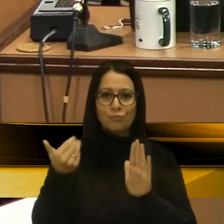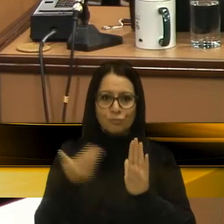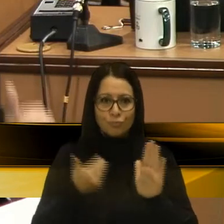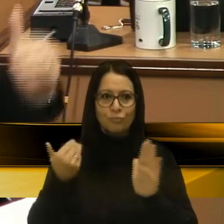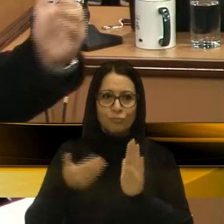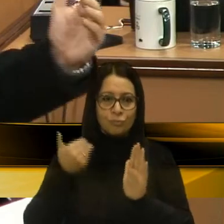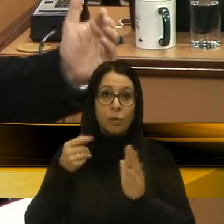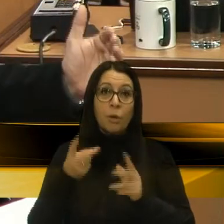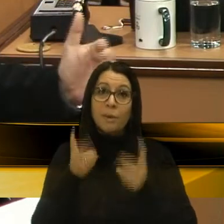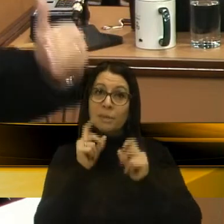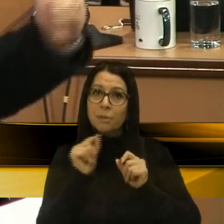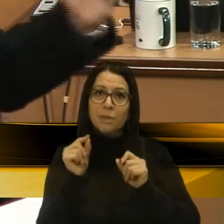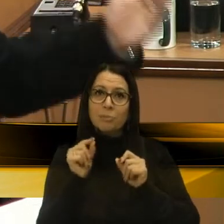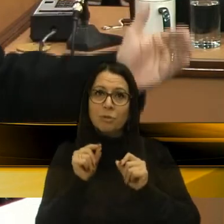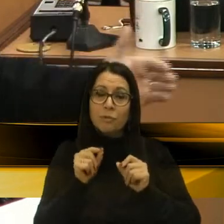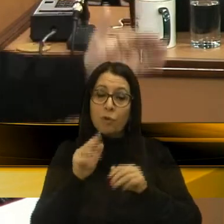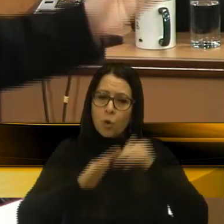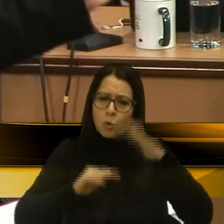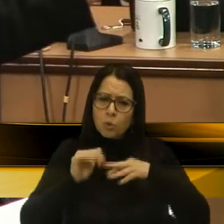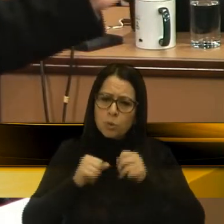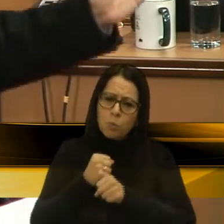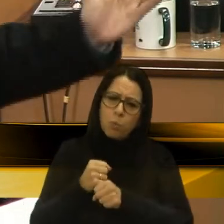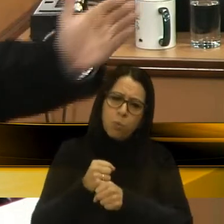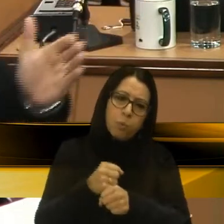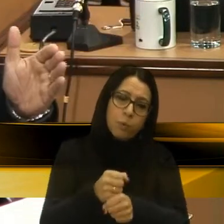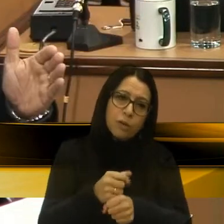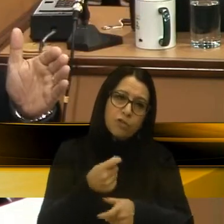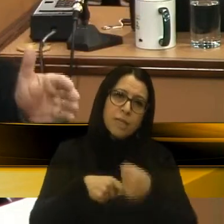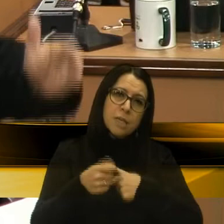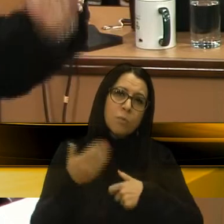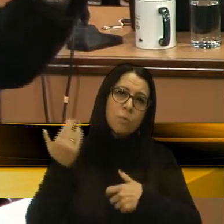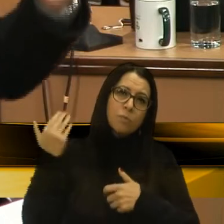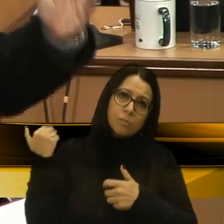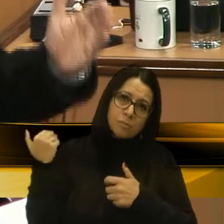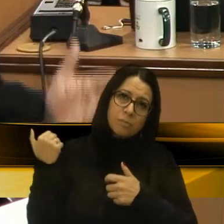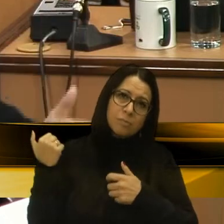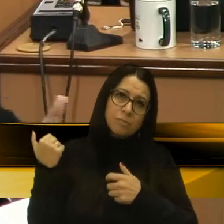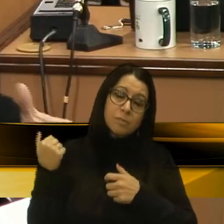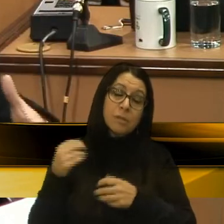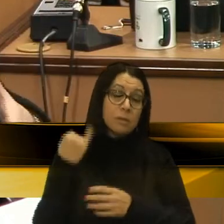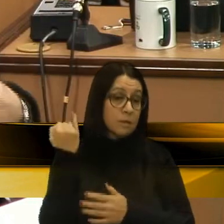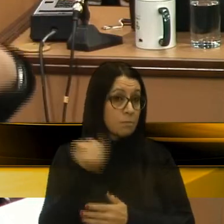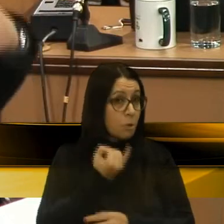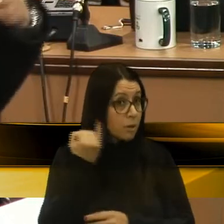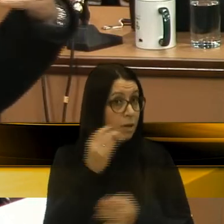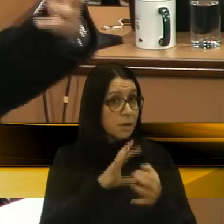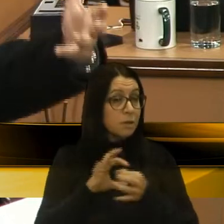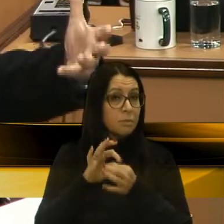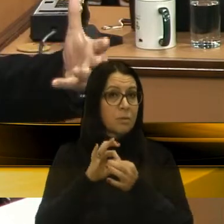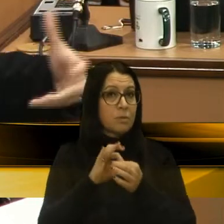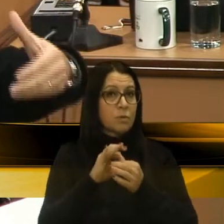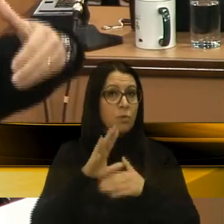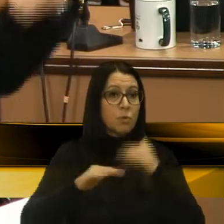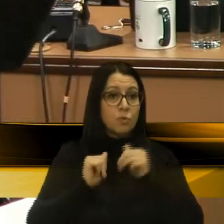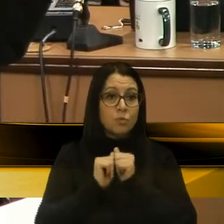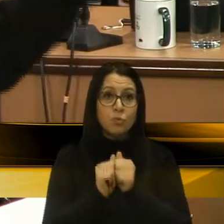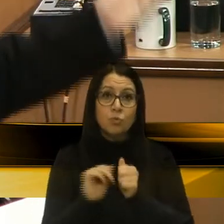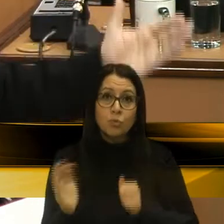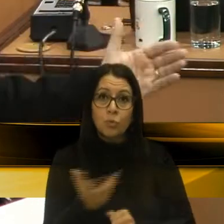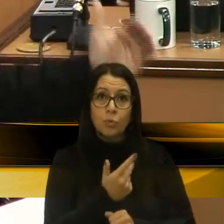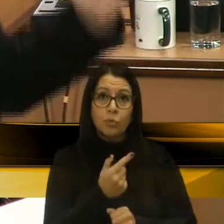elegeu. Obrigado, vereador Kiko. Vereador Gustavo. Vereador Eloy Frisso, Vossa Excelência traz uma constatação